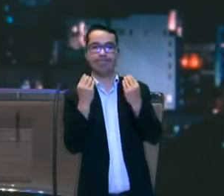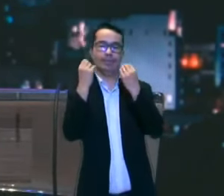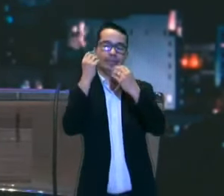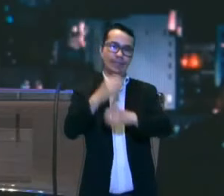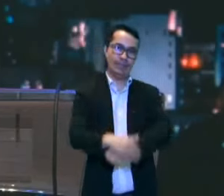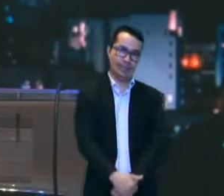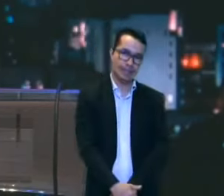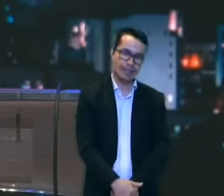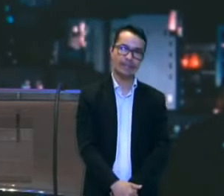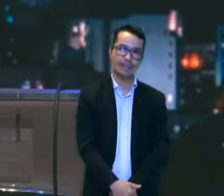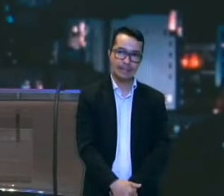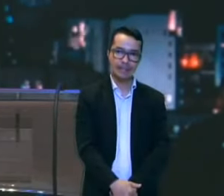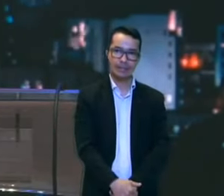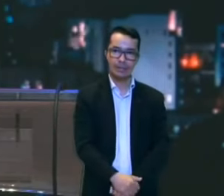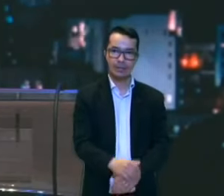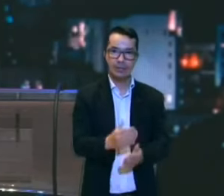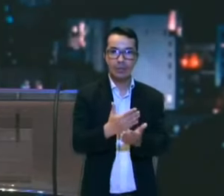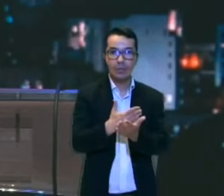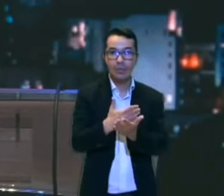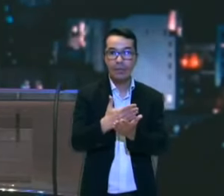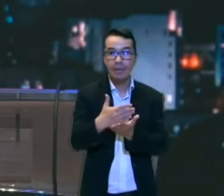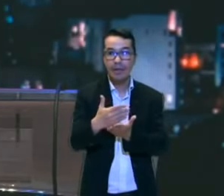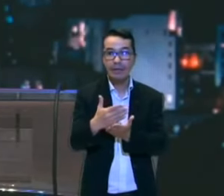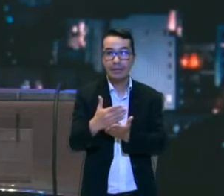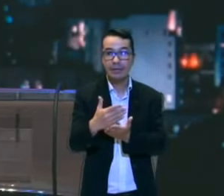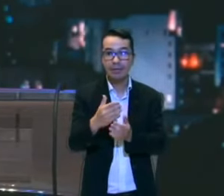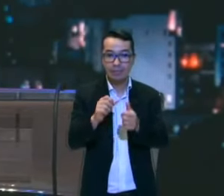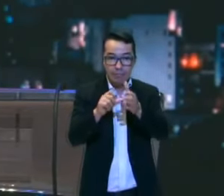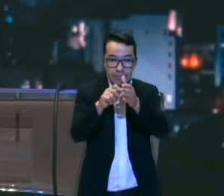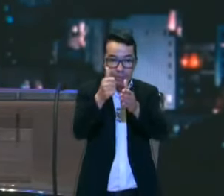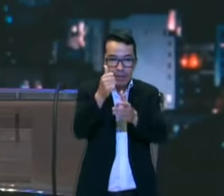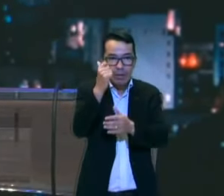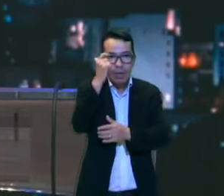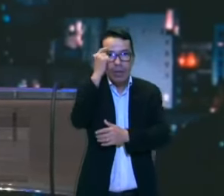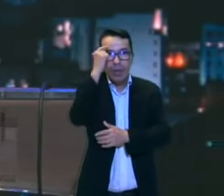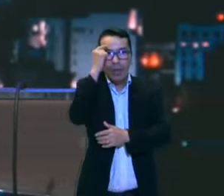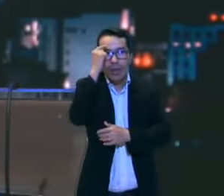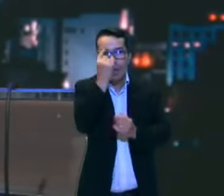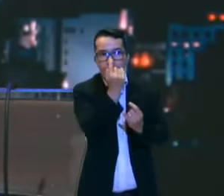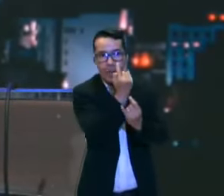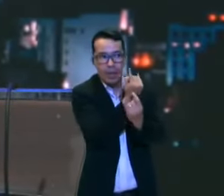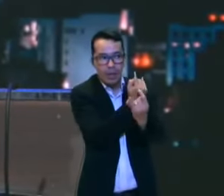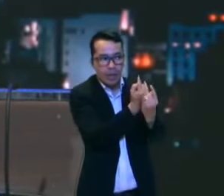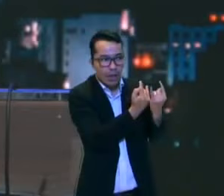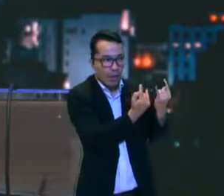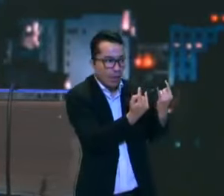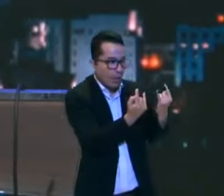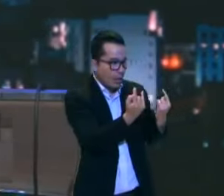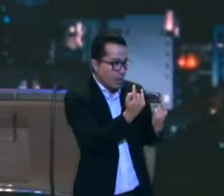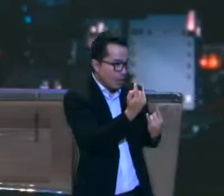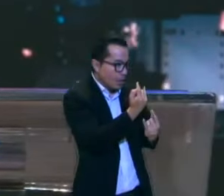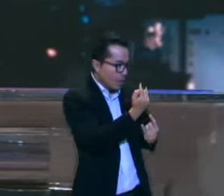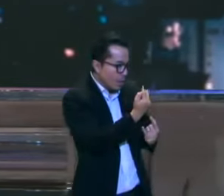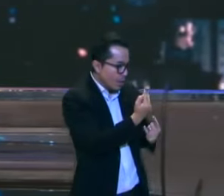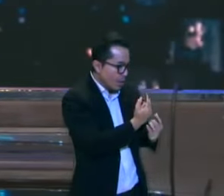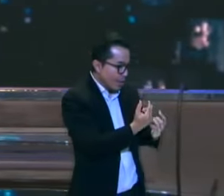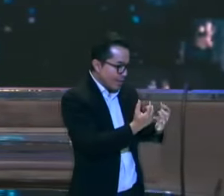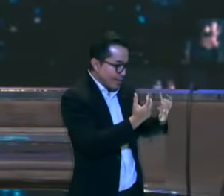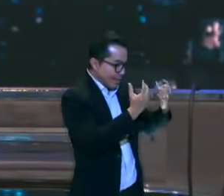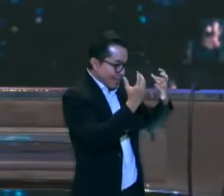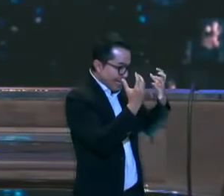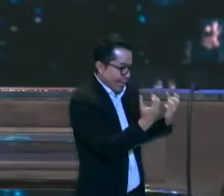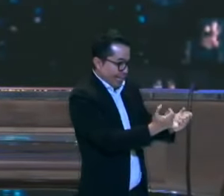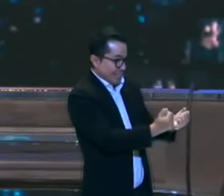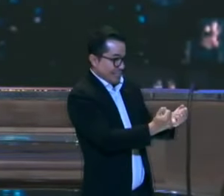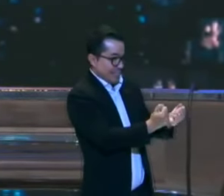Cuidado, tudo começa com uma ideia. É uma ideia que alimentamos